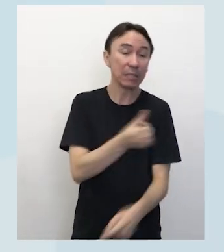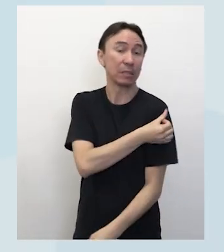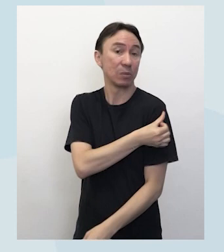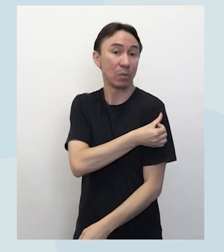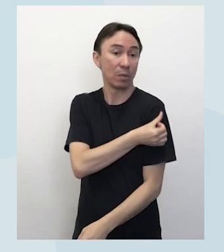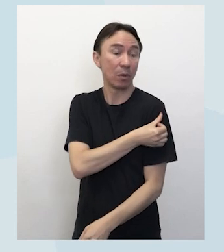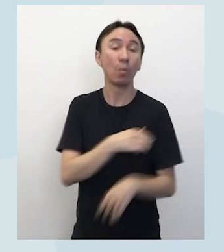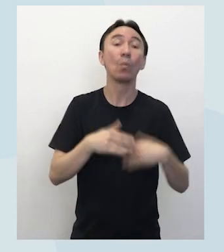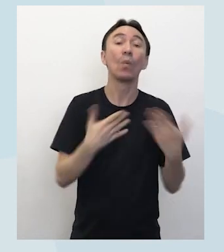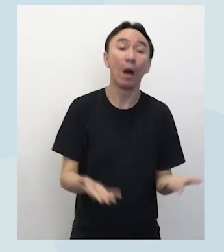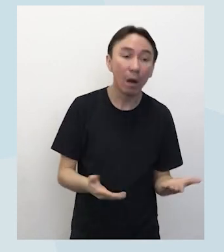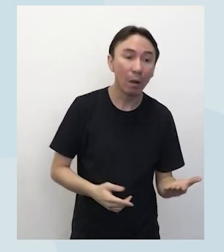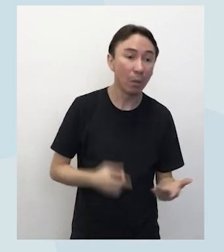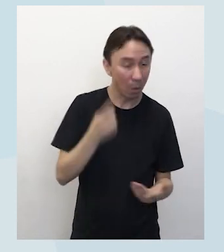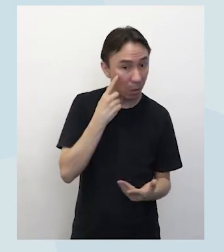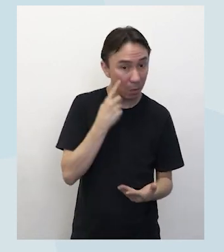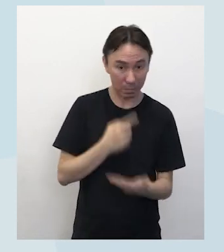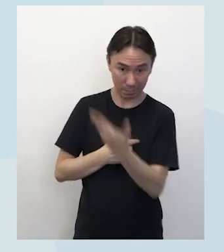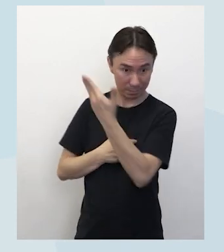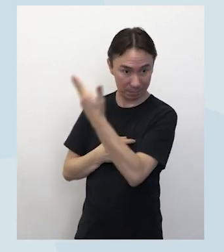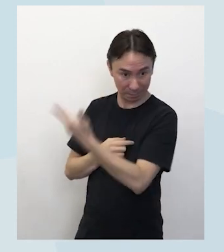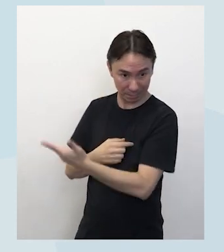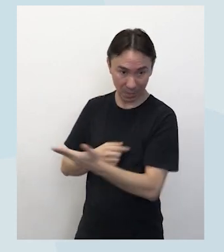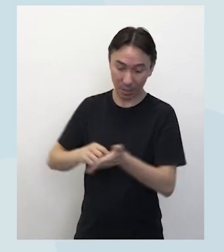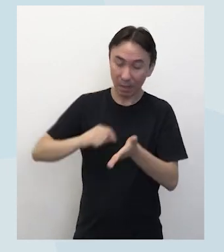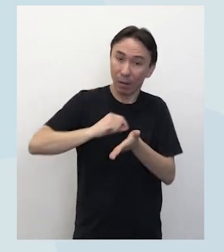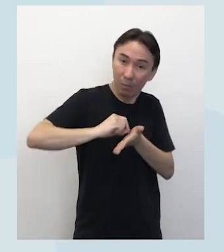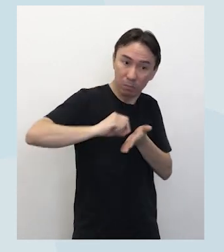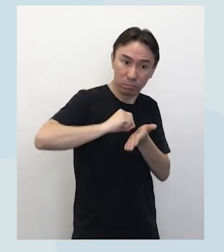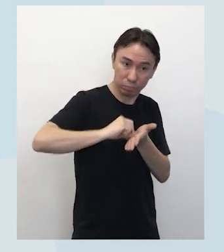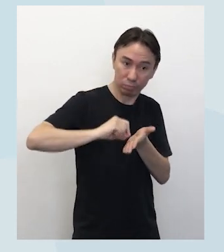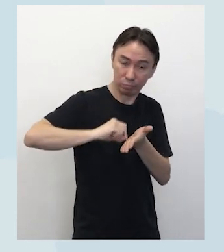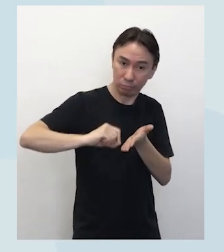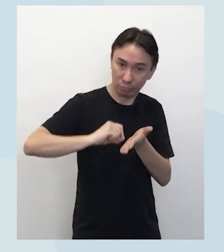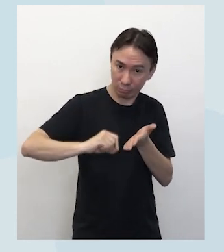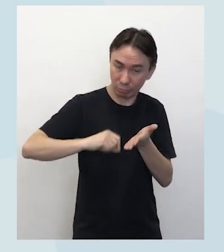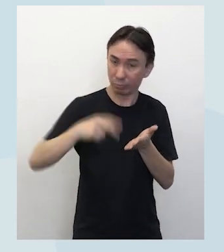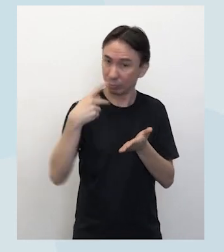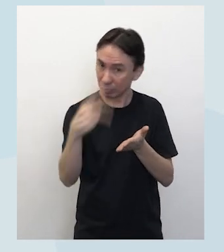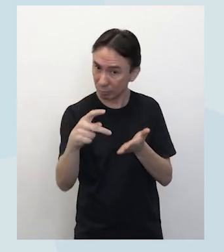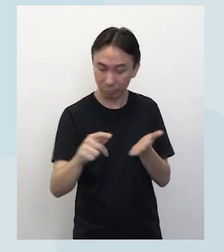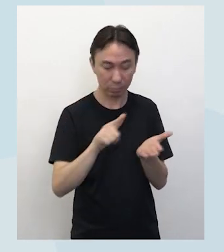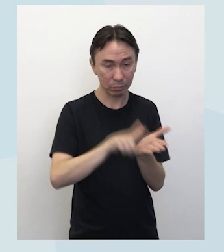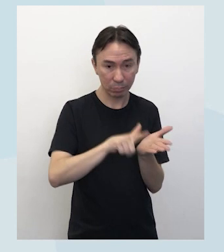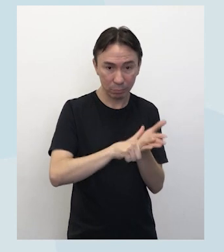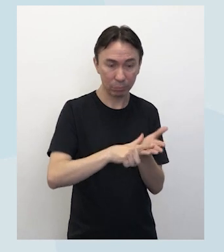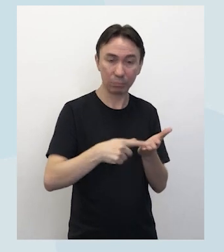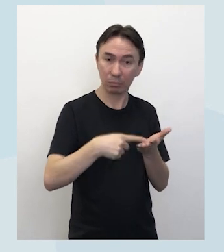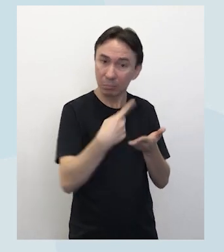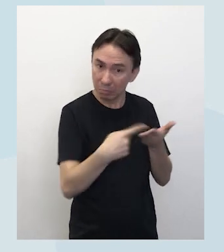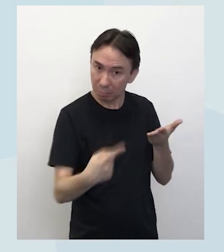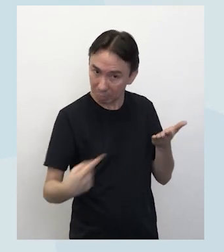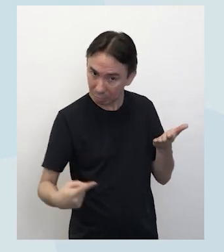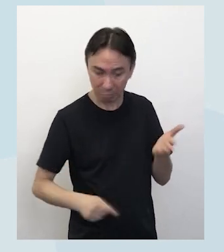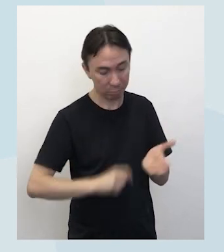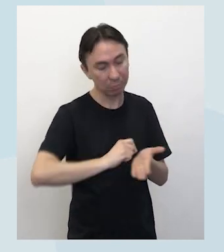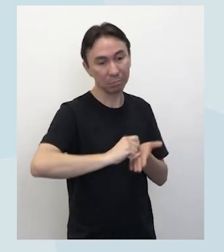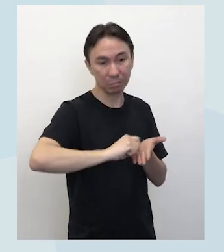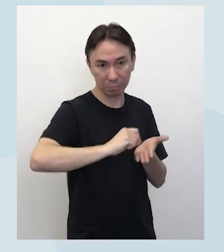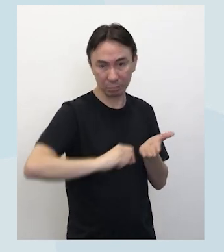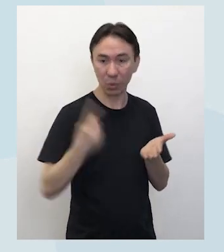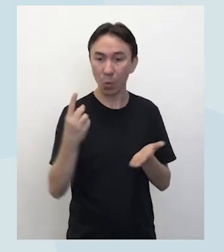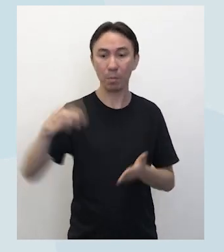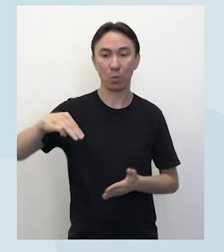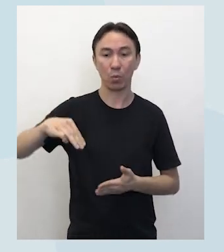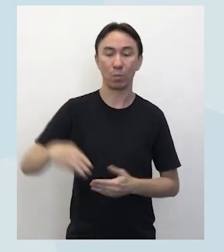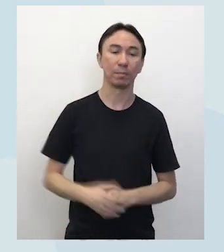que vocês consigam anotá-las, tá? No diário de práticas e vivências de vocês.